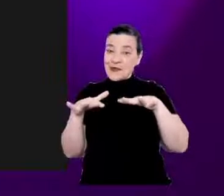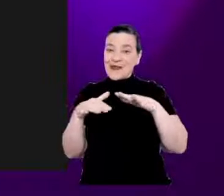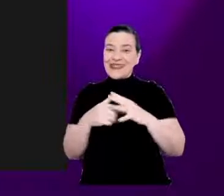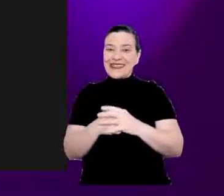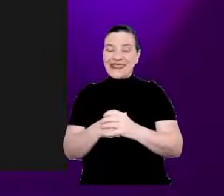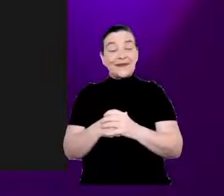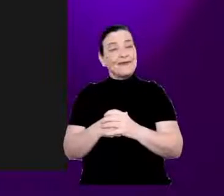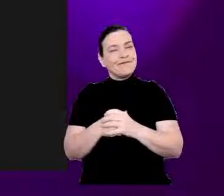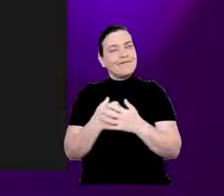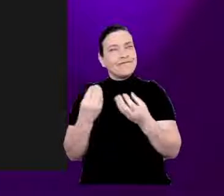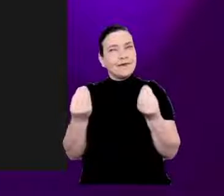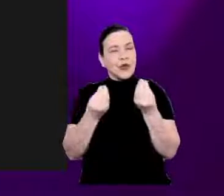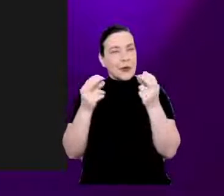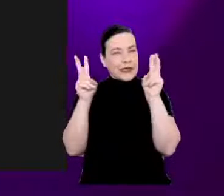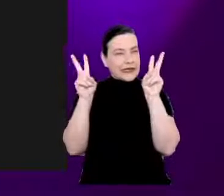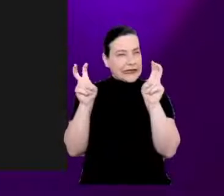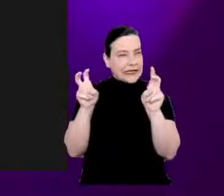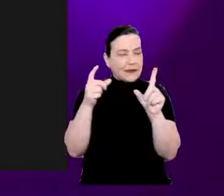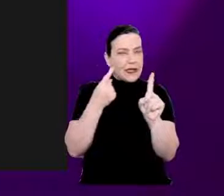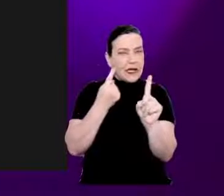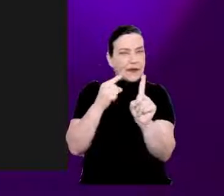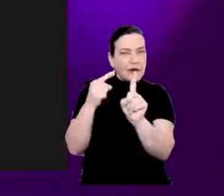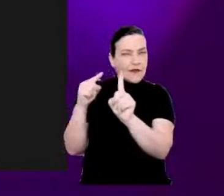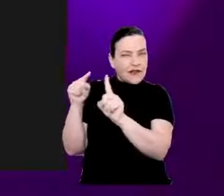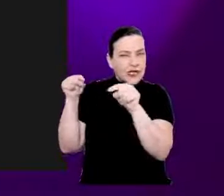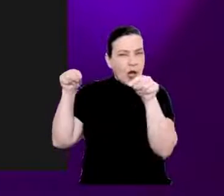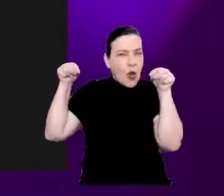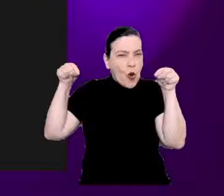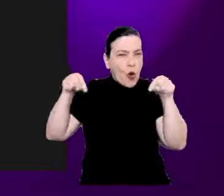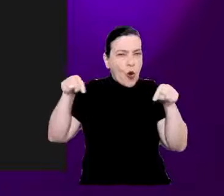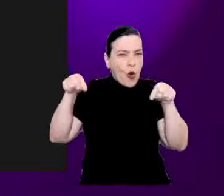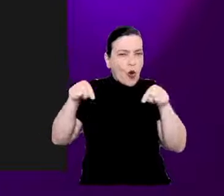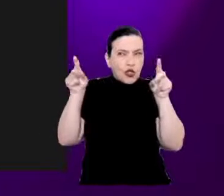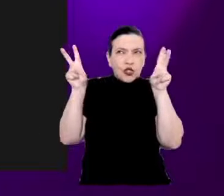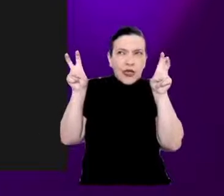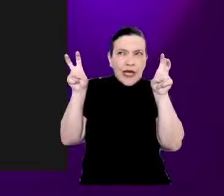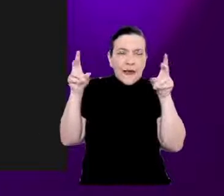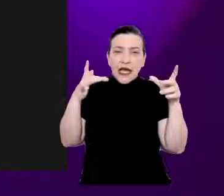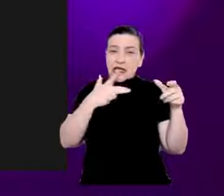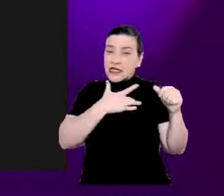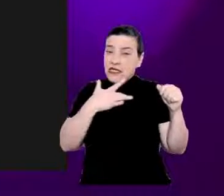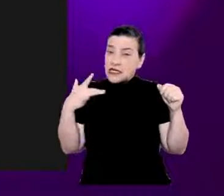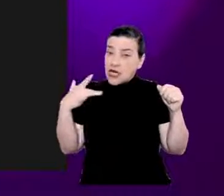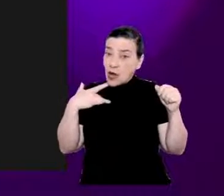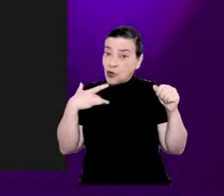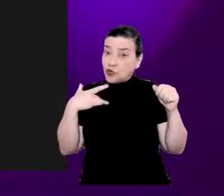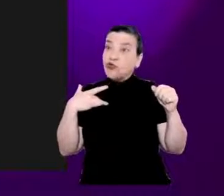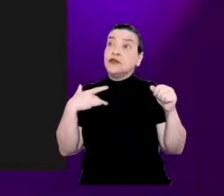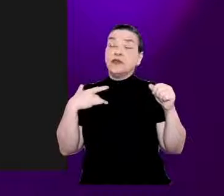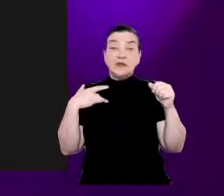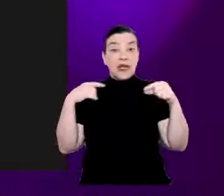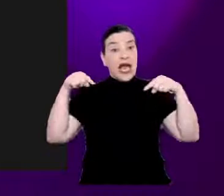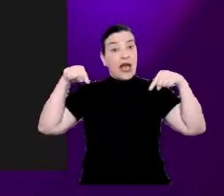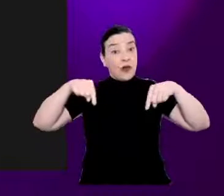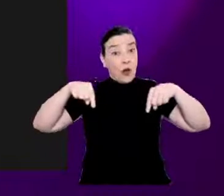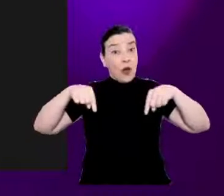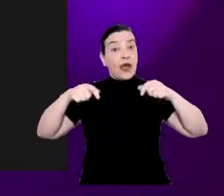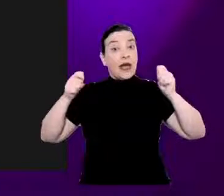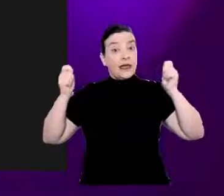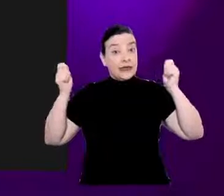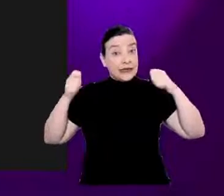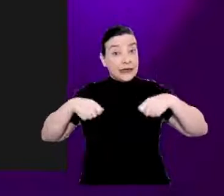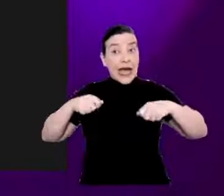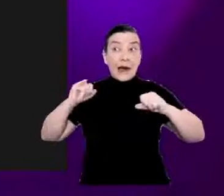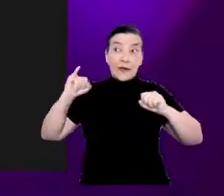essa provocação sobre o contexto atual da saúde, se ele pode ser um terreno fértil, neste momento, para a competição